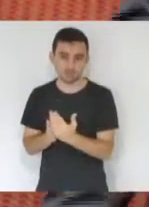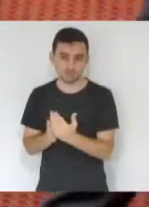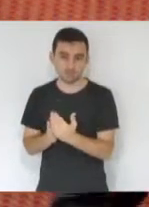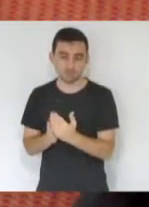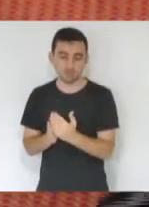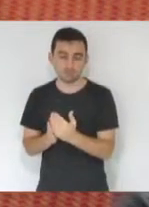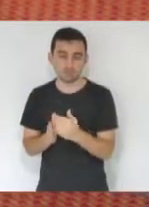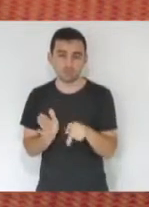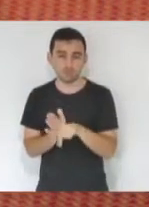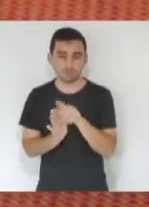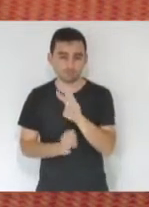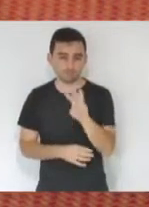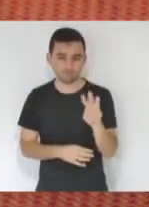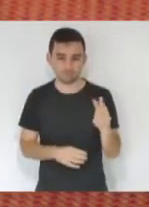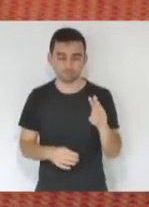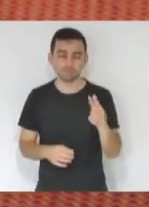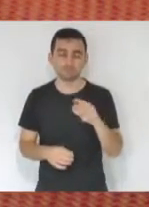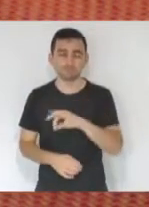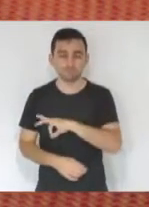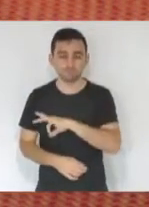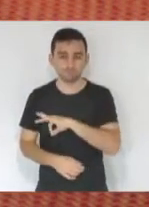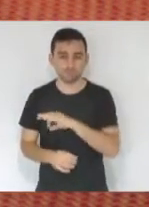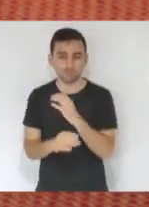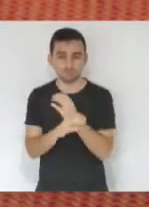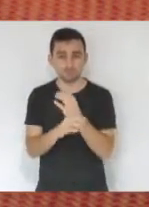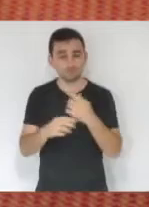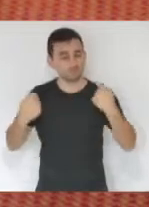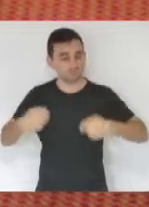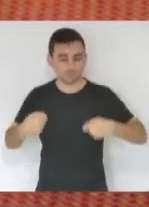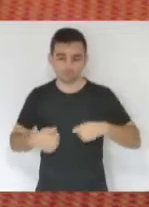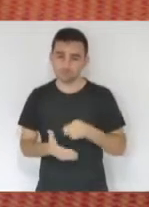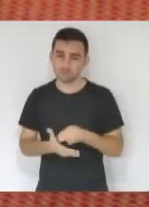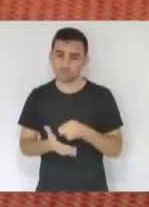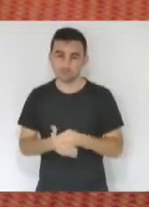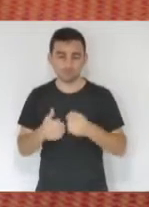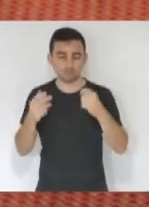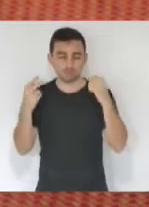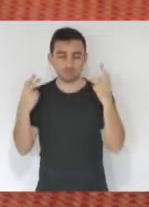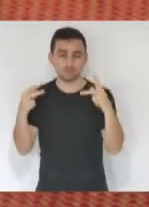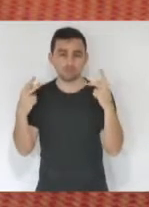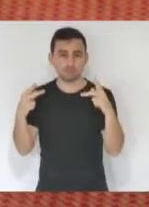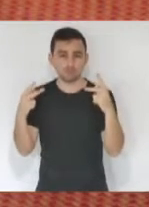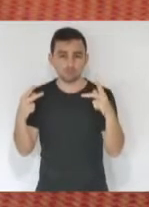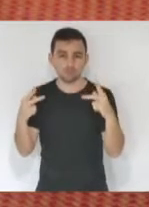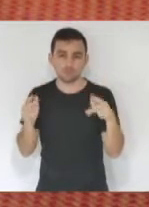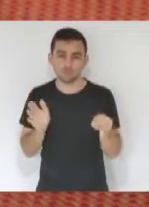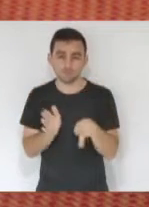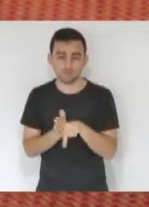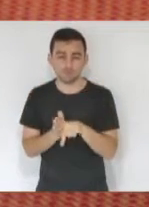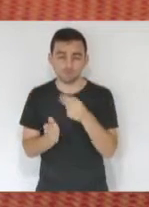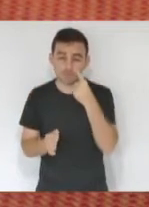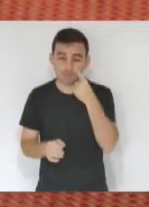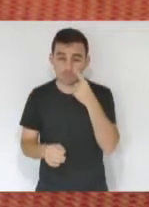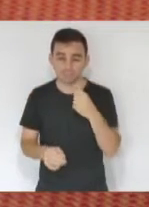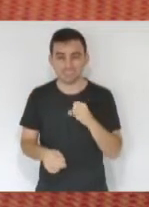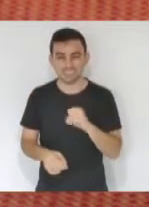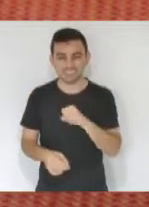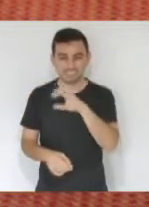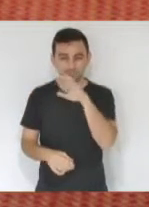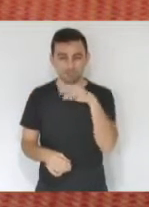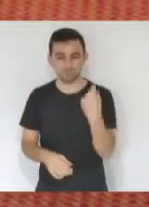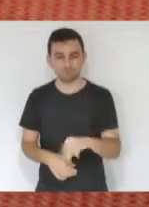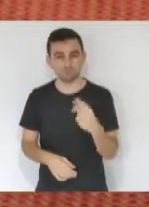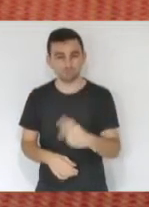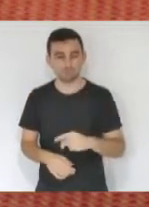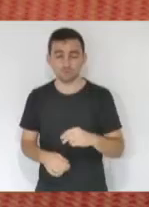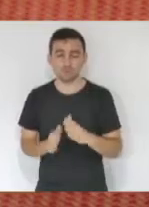da polícia civil que determina que tenha um link pra ocorrência de maus tratos a animais então peço a venda